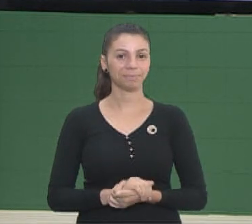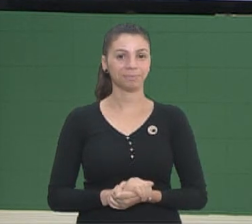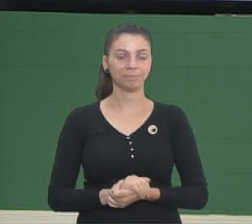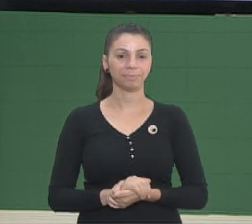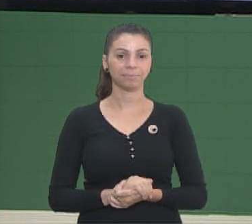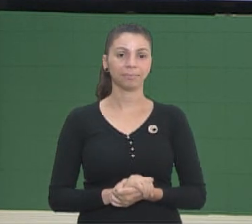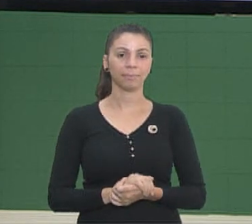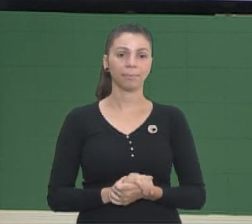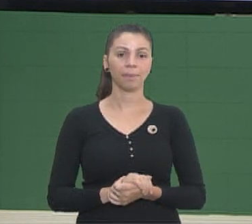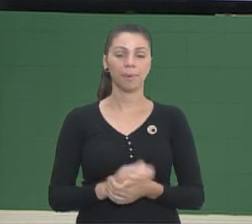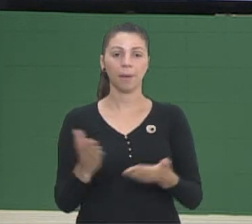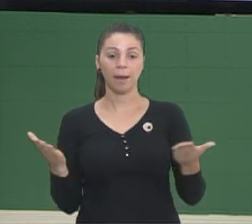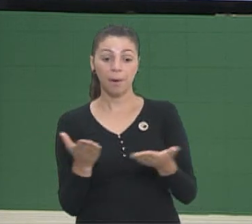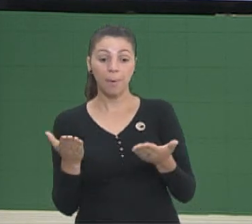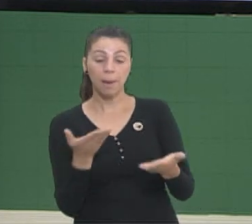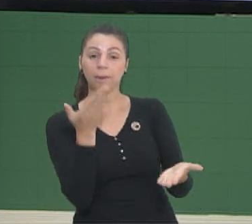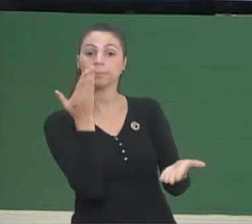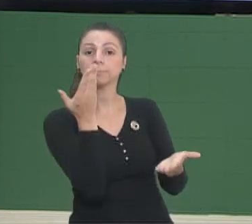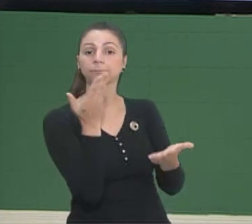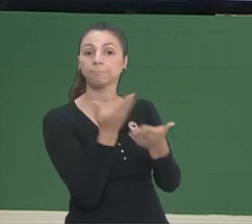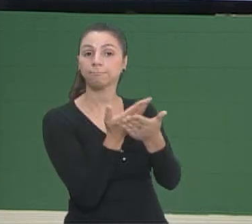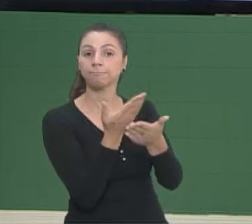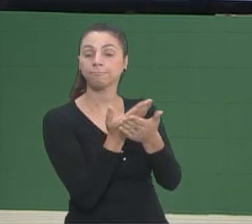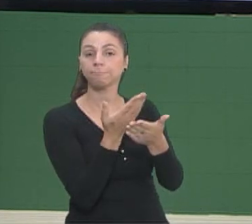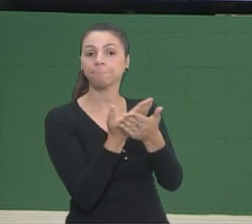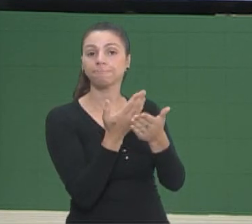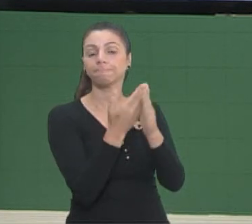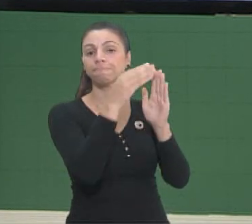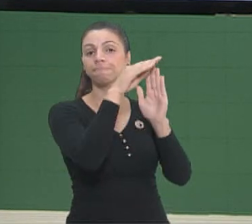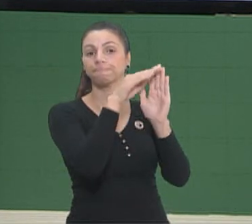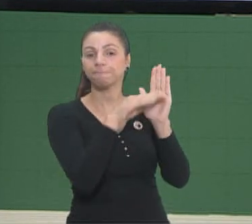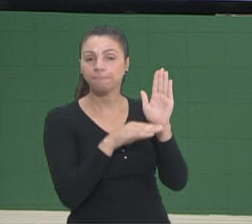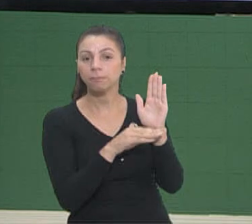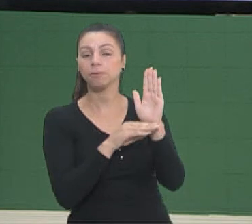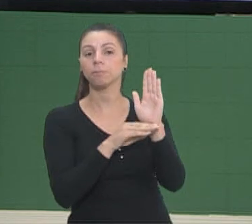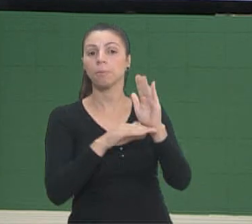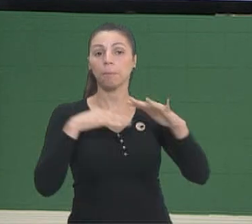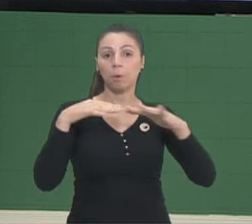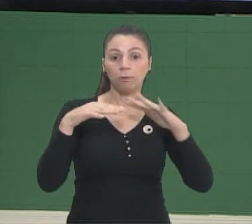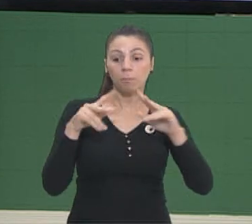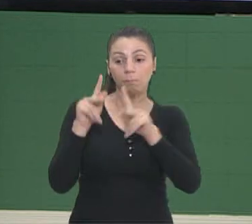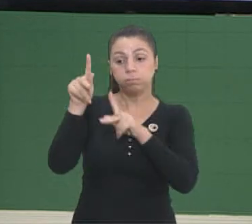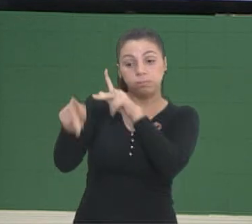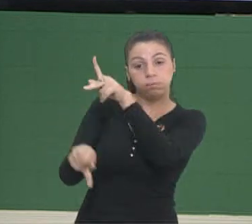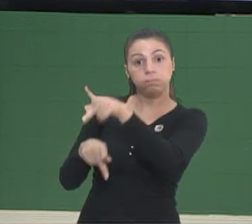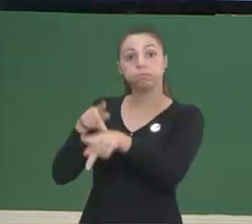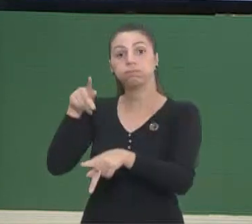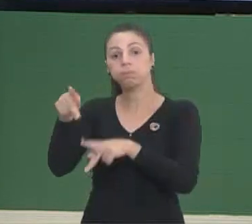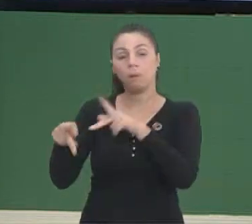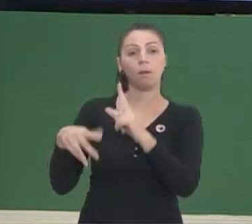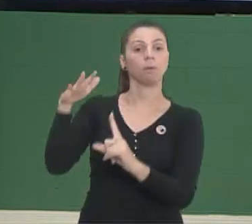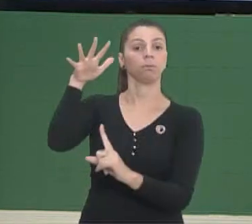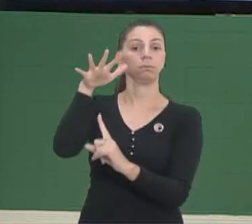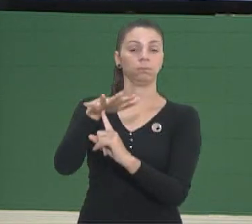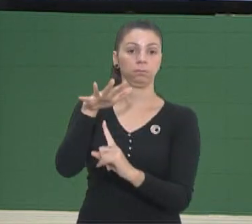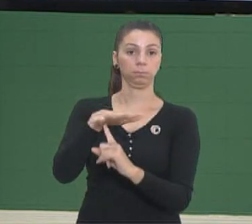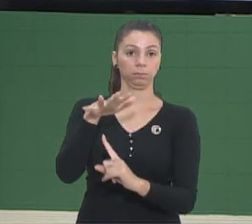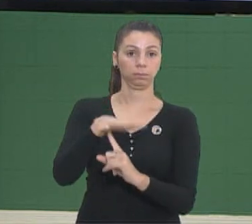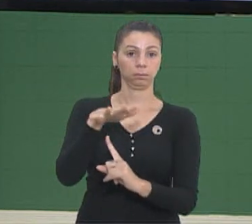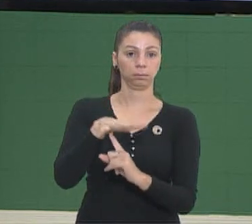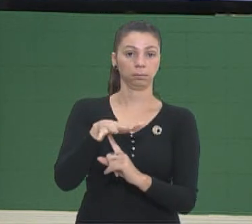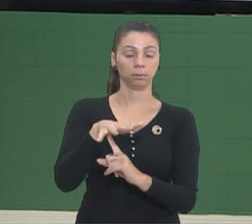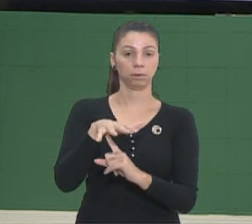Vamos ao conteúdo movimentos populacionais do Paraná. Então, o movimento populacional se caracteriza